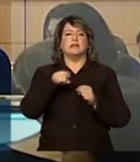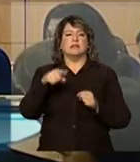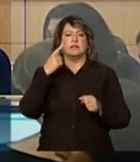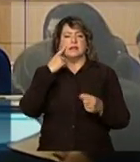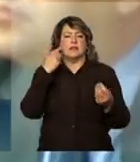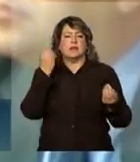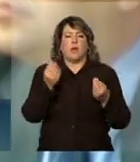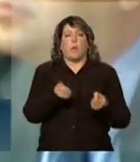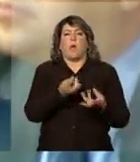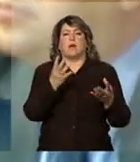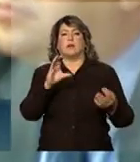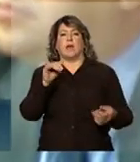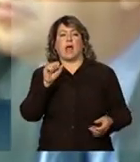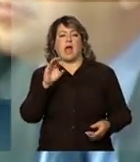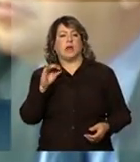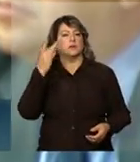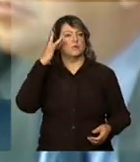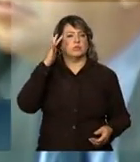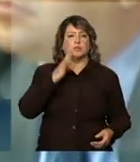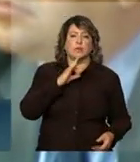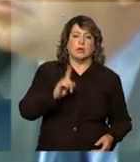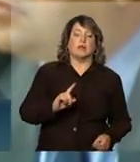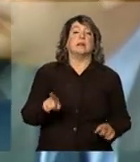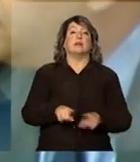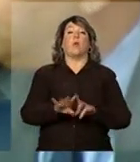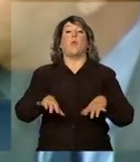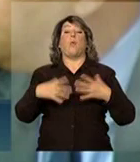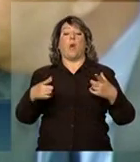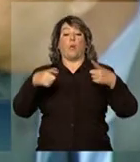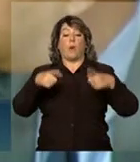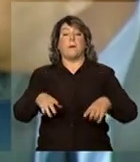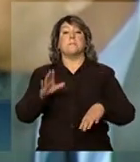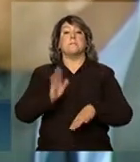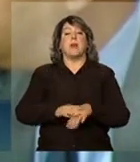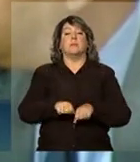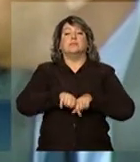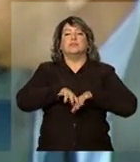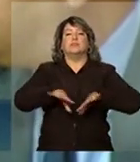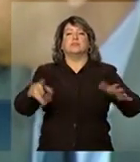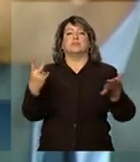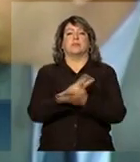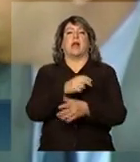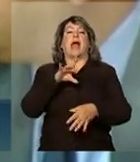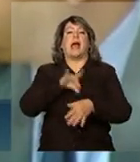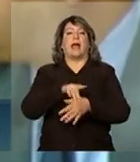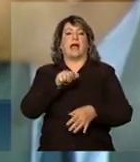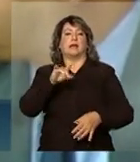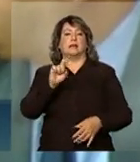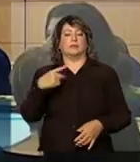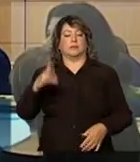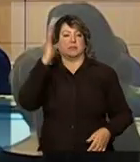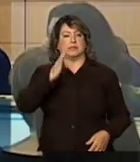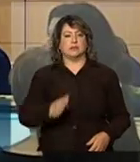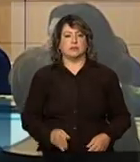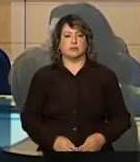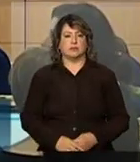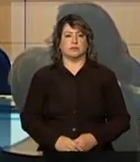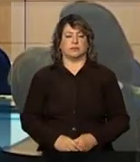quantos casos são desconhecidos e qual é a região em que mais proliferam casos de AIDS no Brasil?